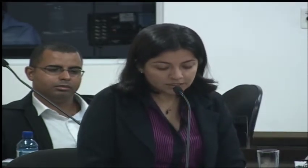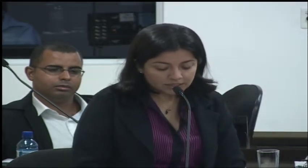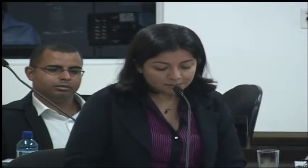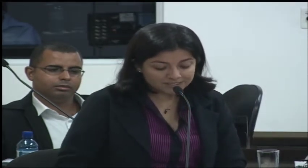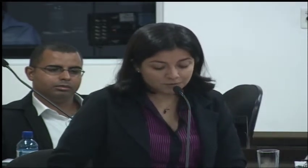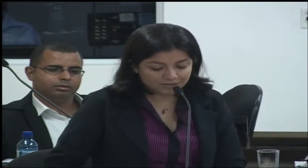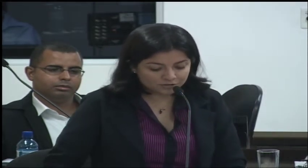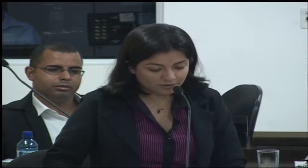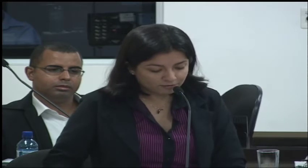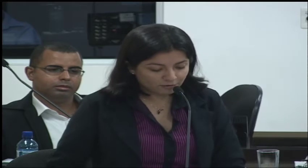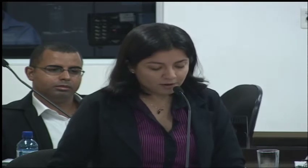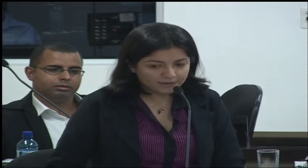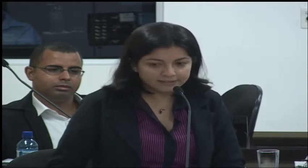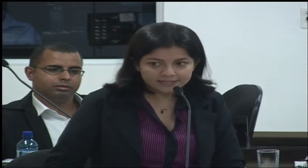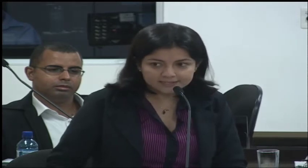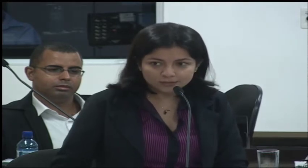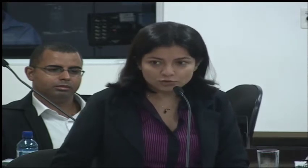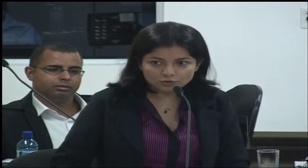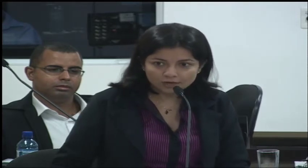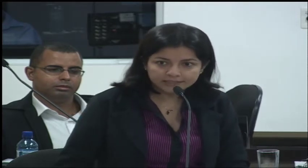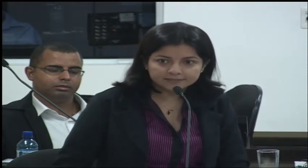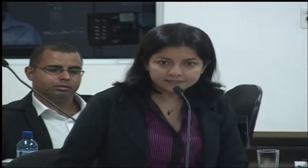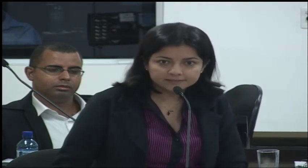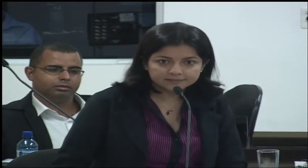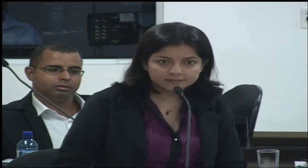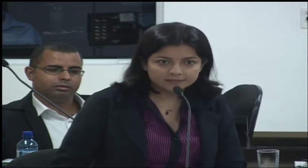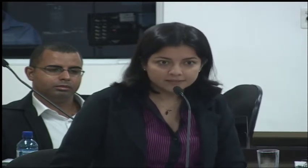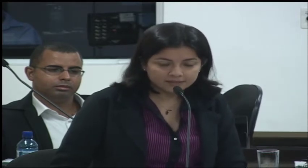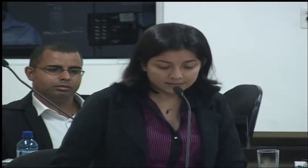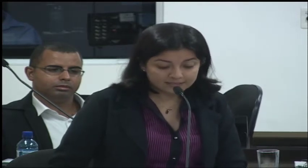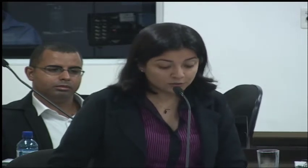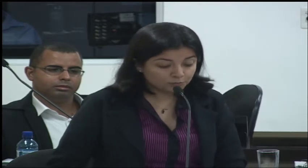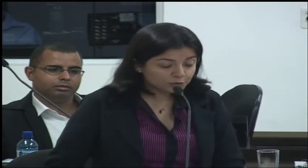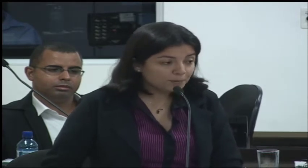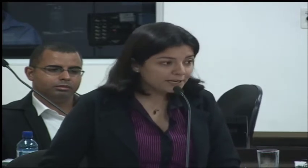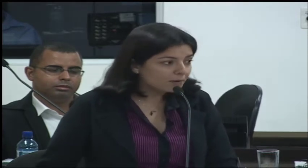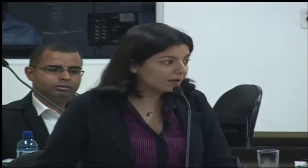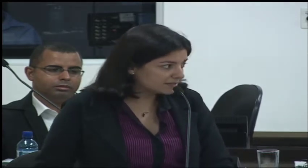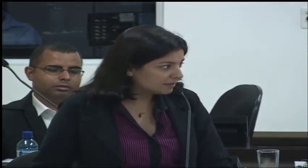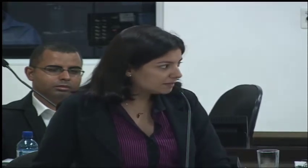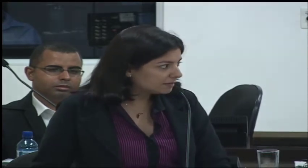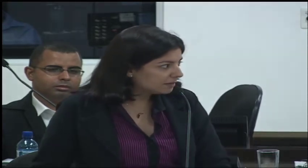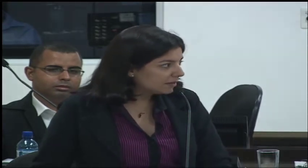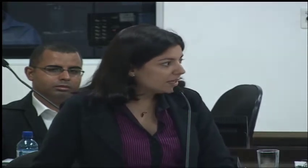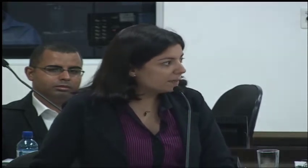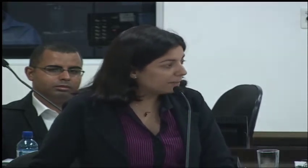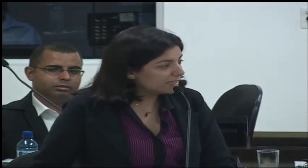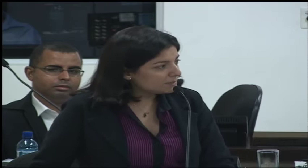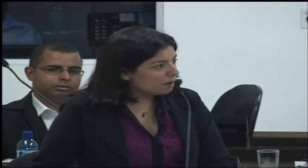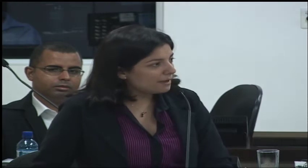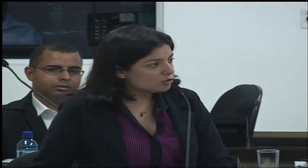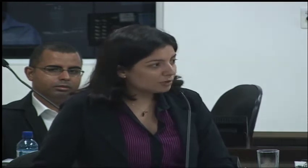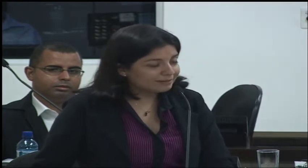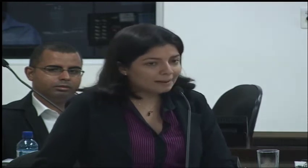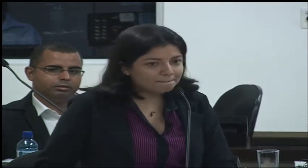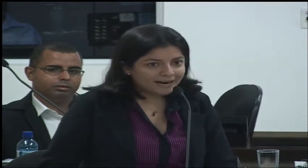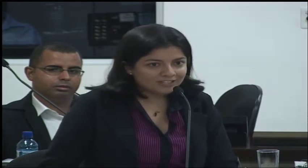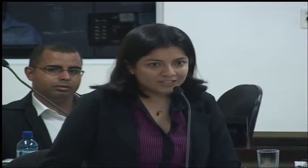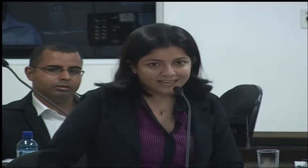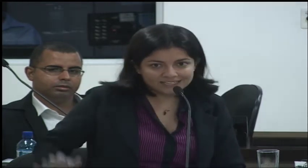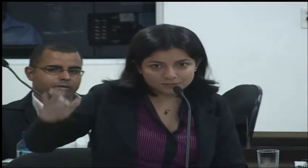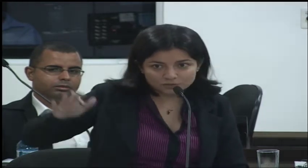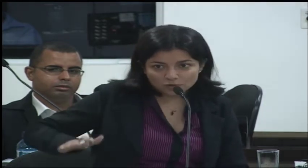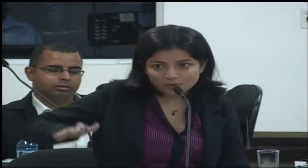mas eu acho que a forma que tem sido escolhida tem sido muito perigosa e principalmente quando ela